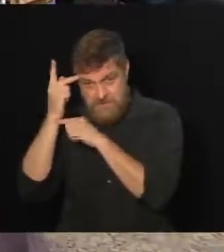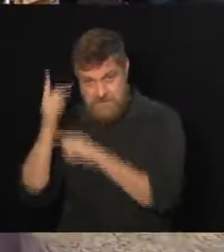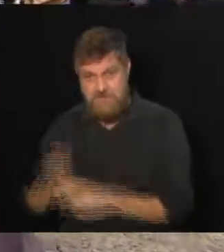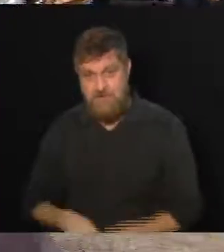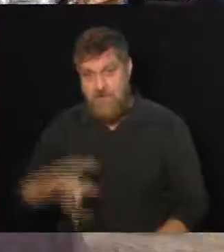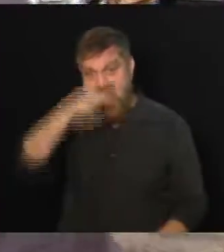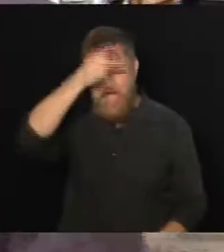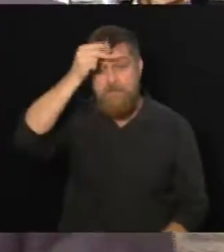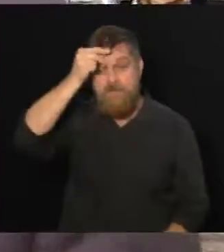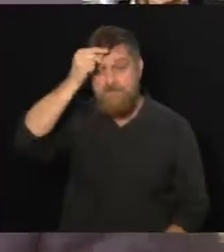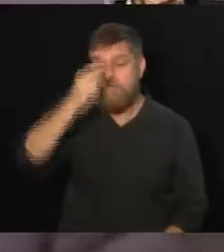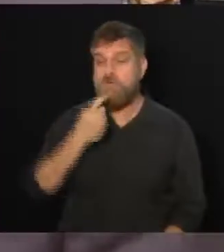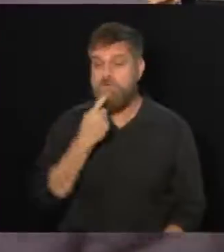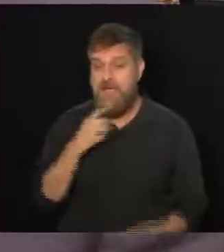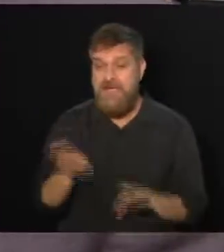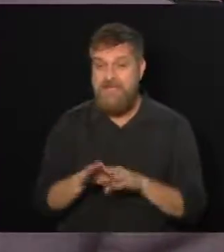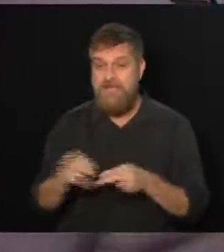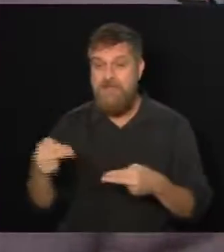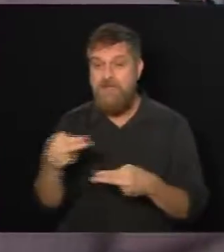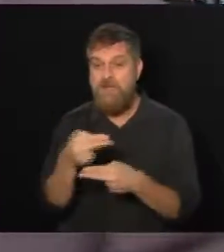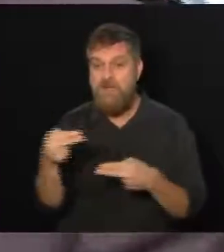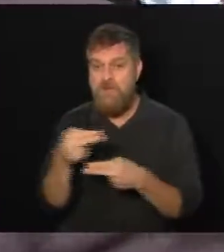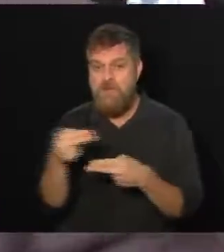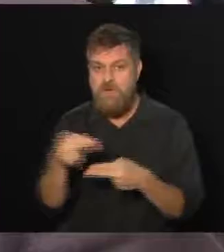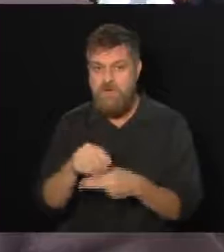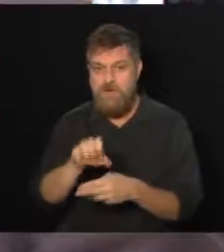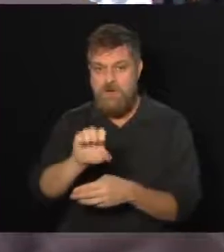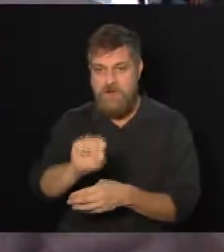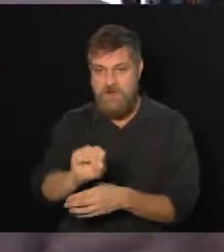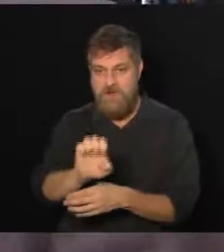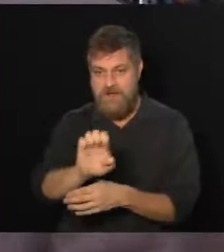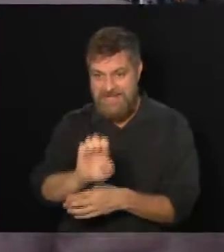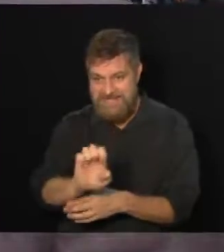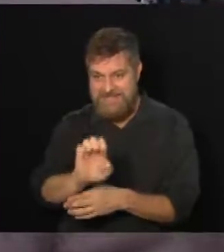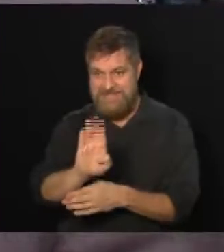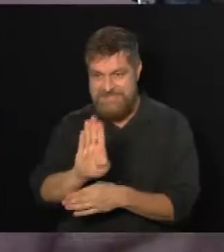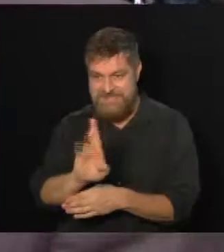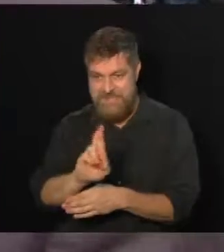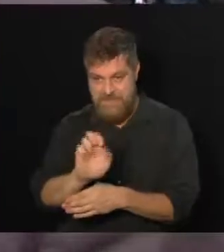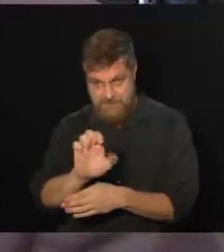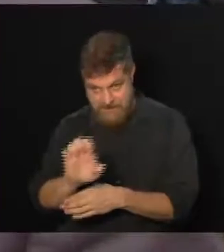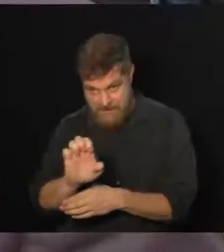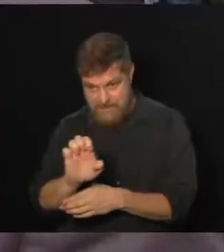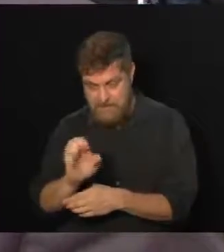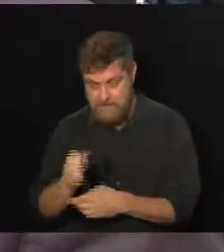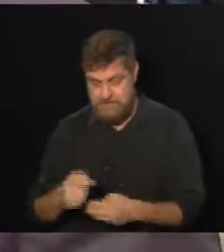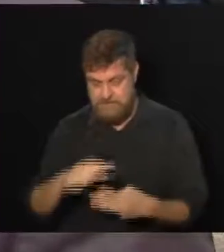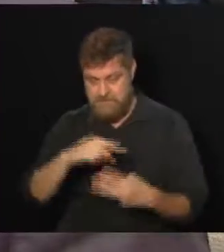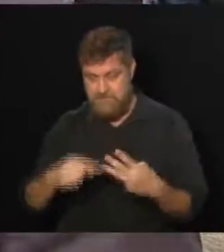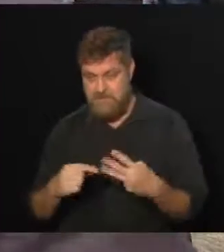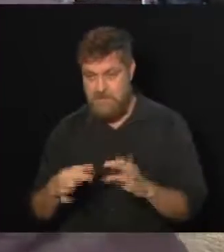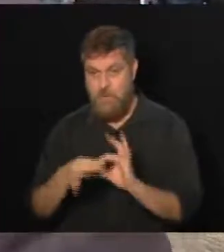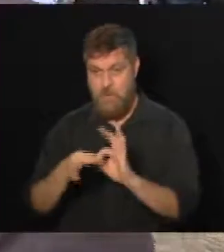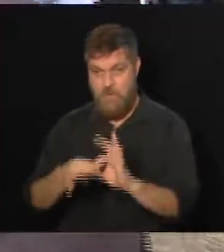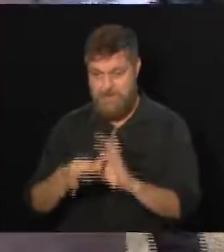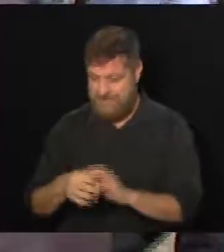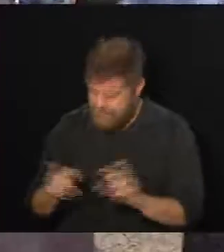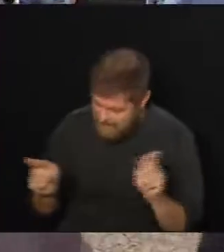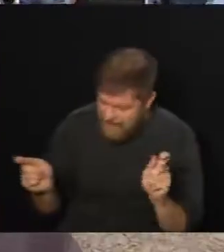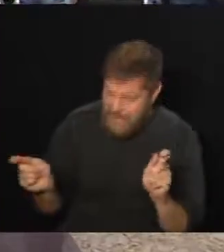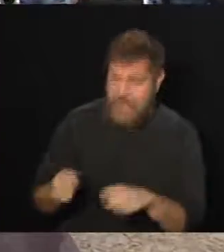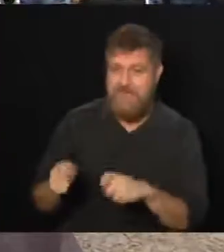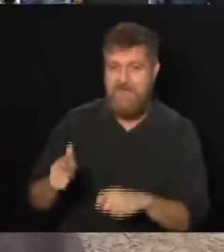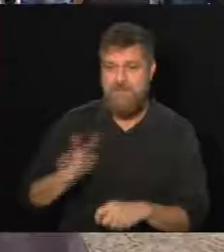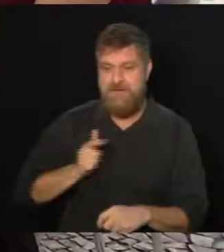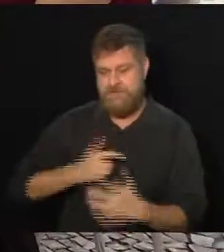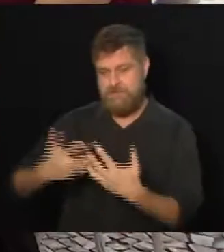a Prefeitura de Campinas e o Sebrae, essa sinergia entre os órgãos que é possível viabilizar um